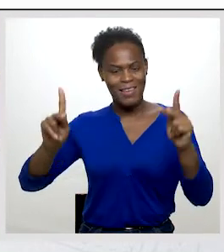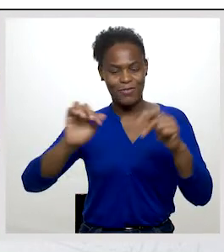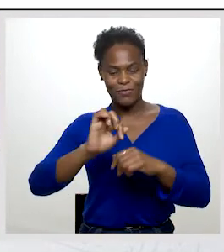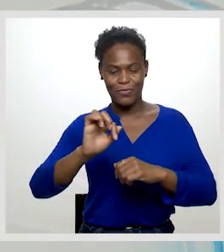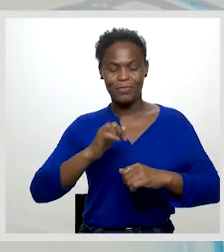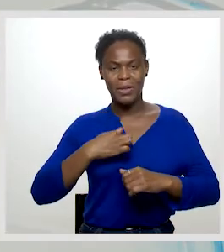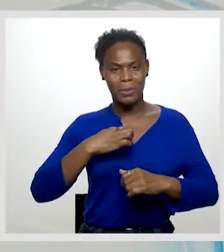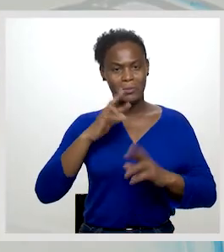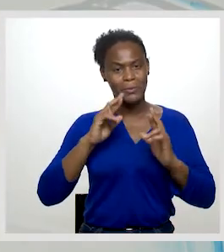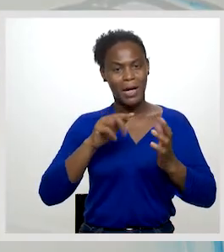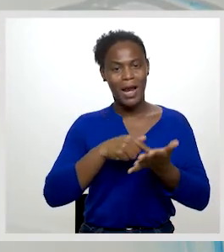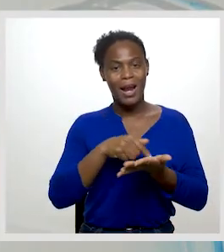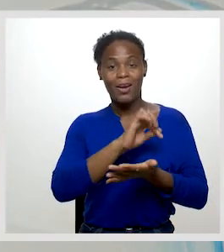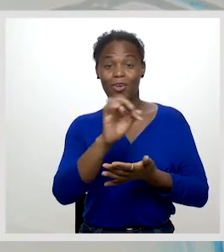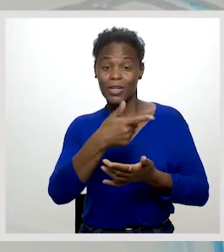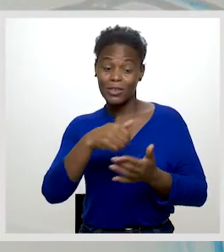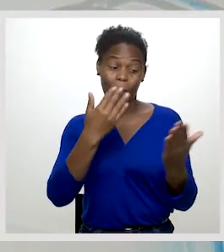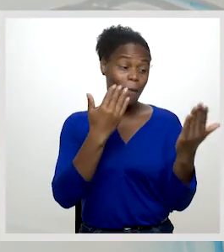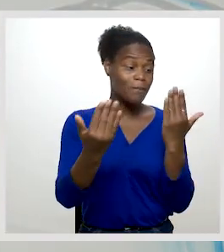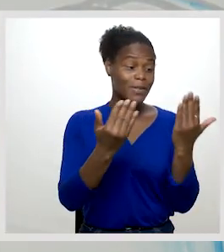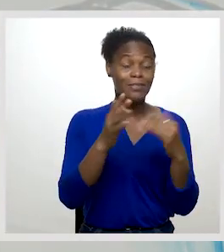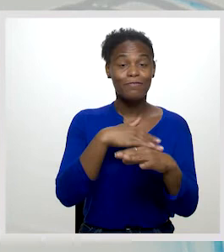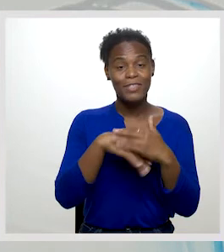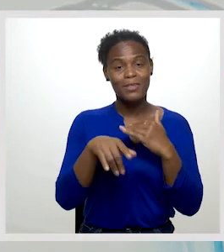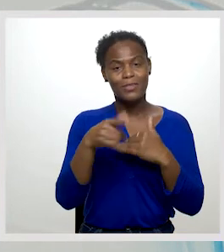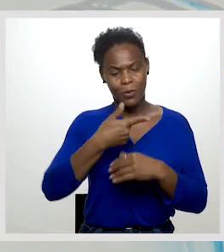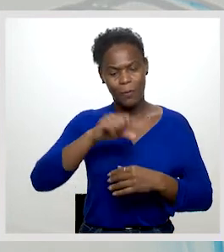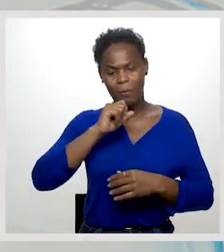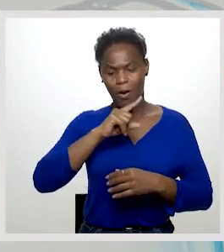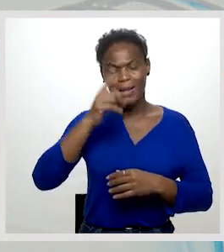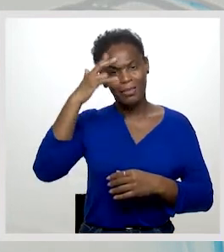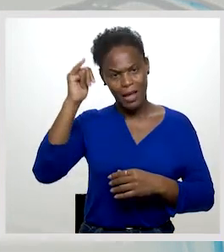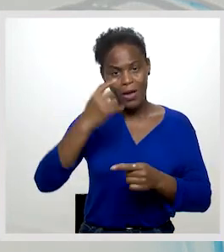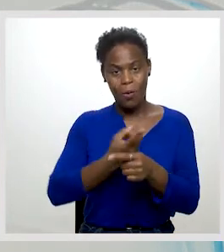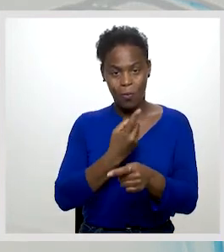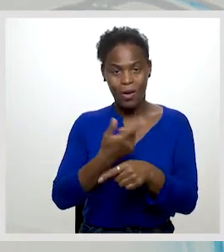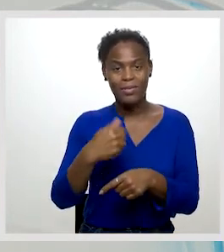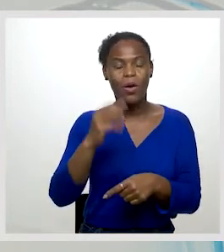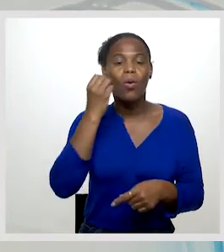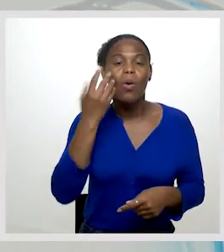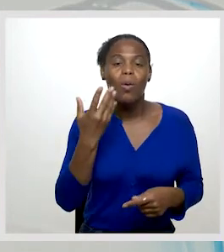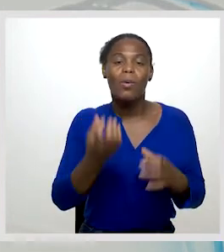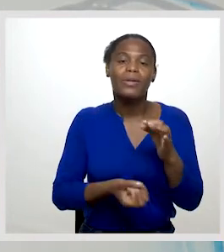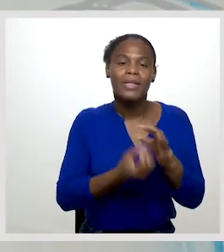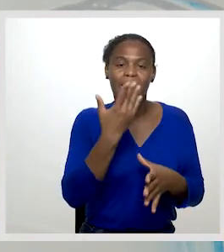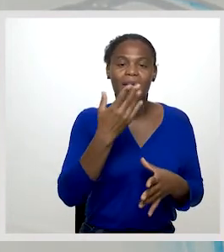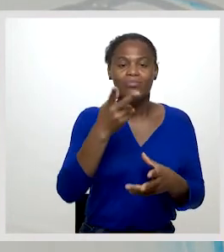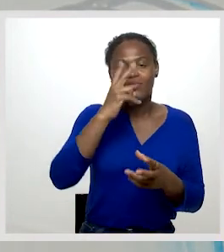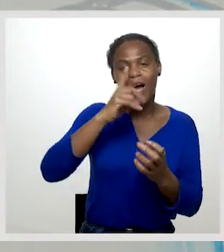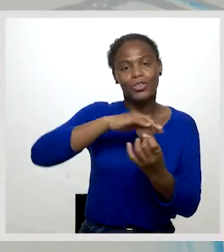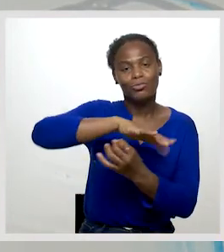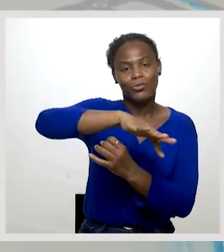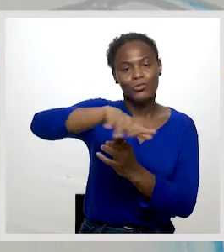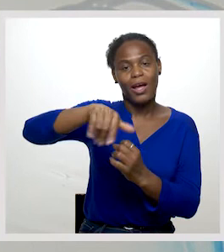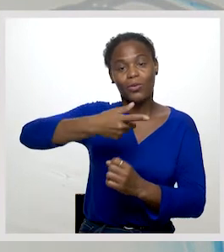espero que, fazendo essa comparação, nós podemos saber, mais ou menos, ter a noção das coisas, como é que teriam formado a